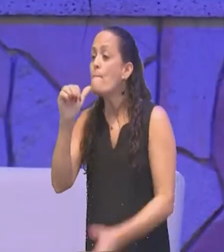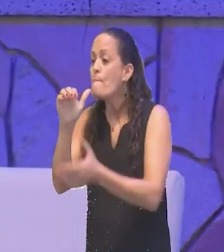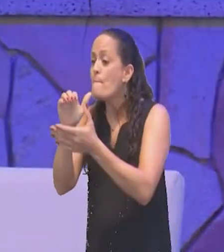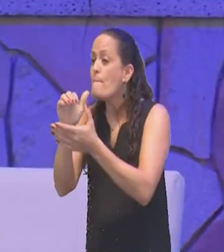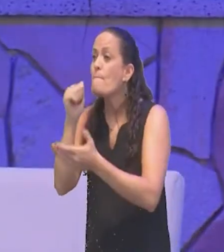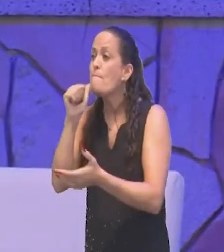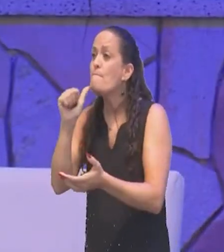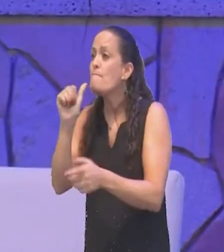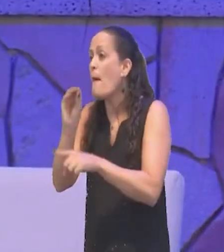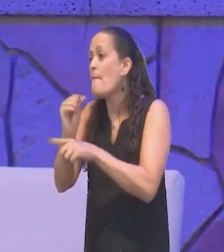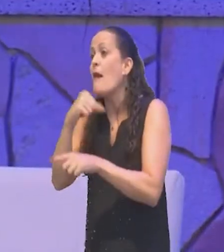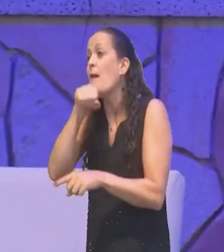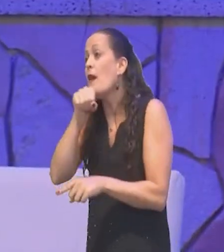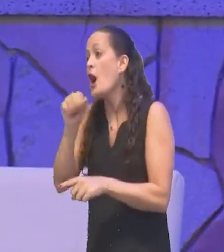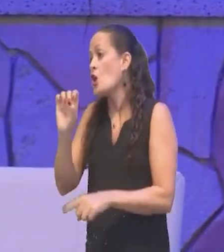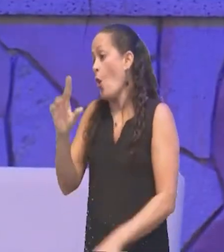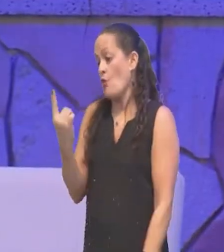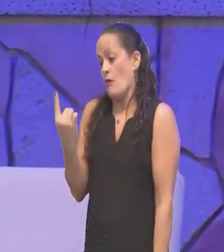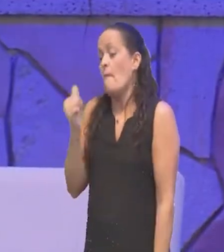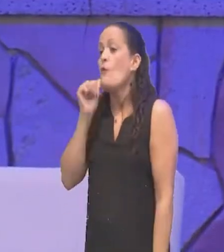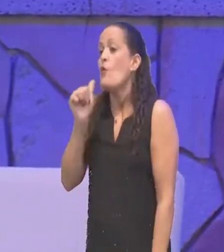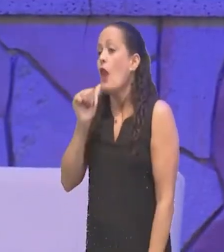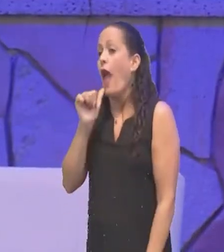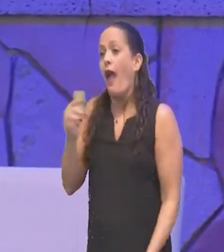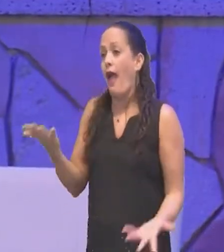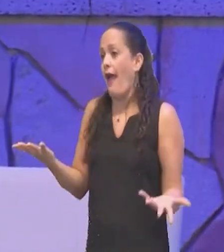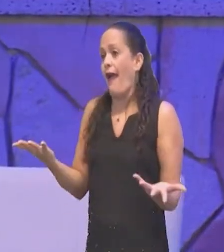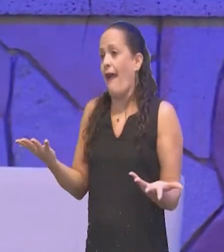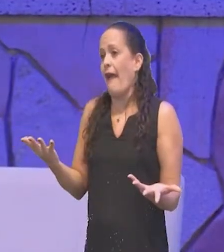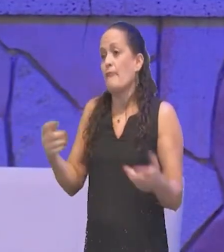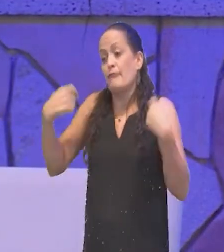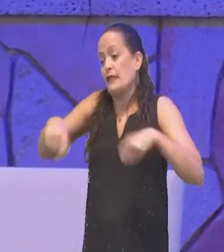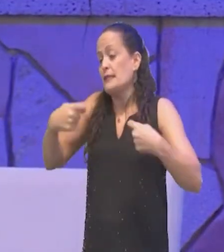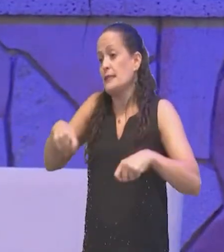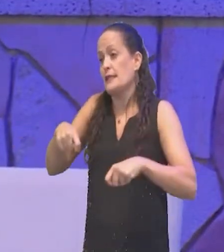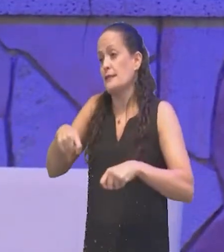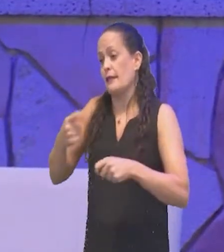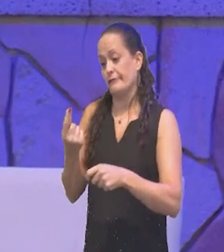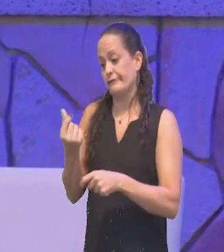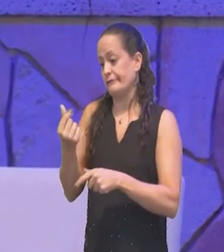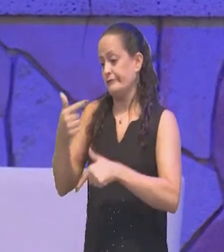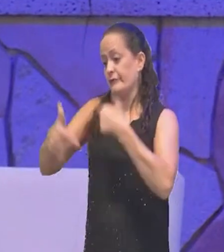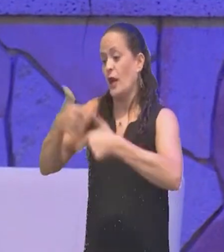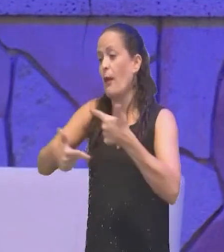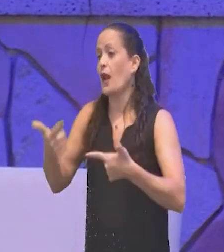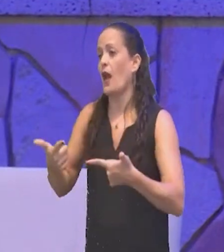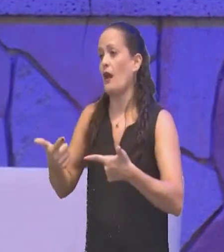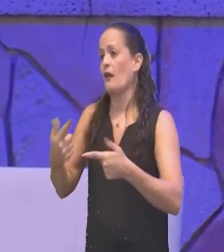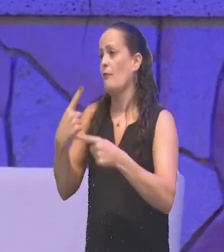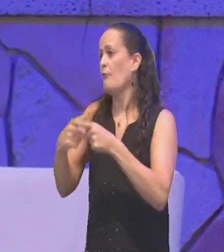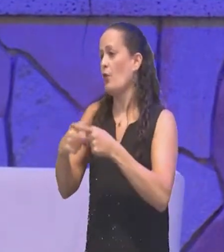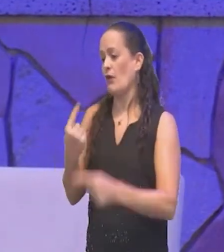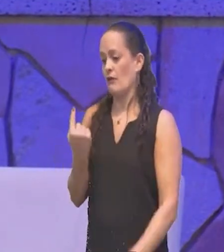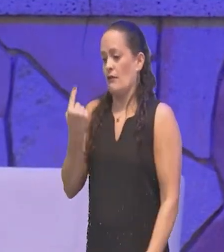jornada, jornada profissional e jornada dentro da própria casa. Esse modelo de